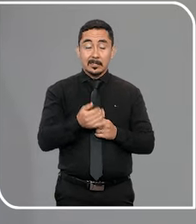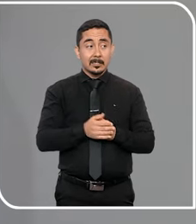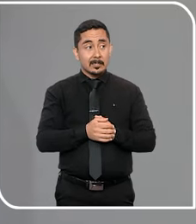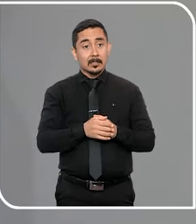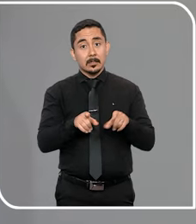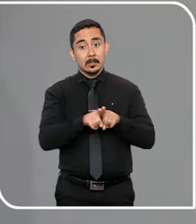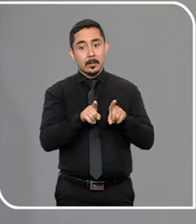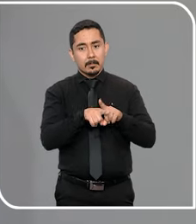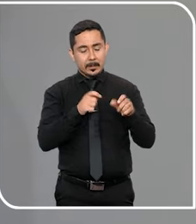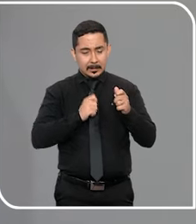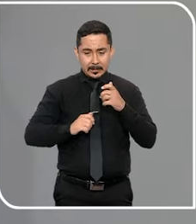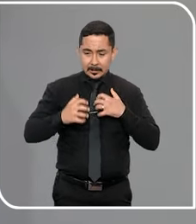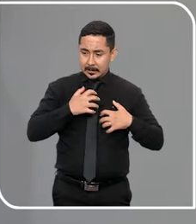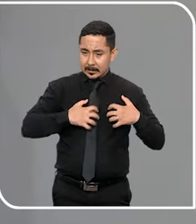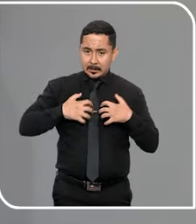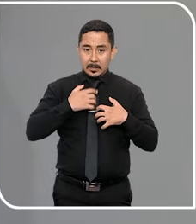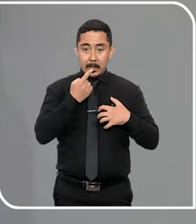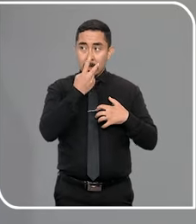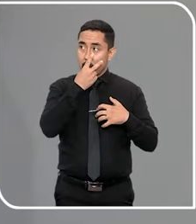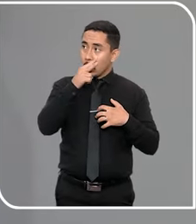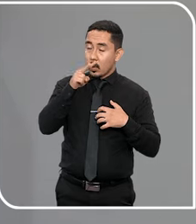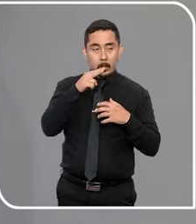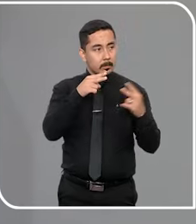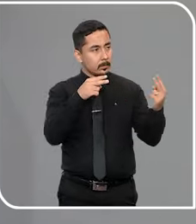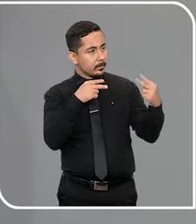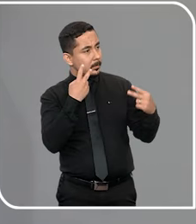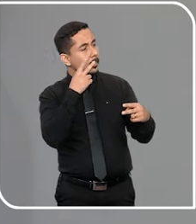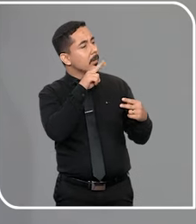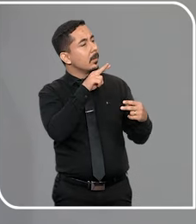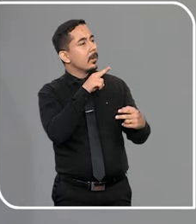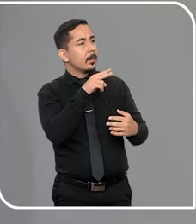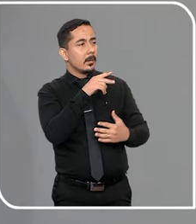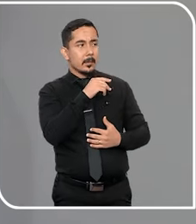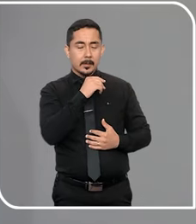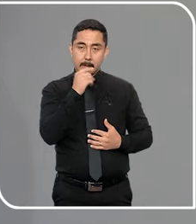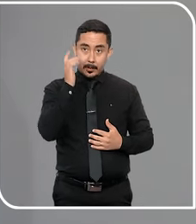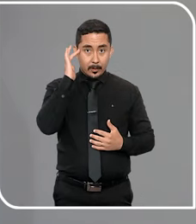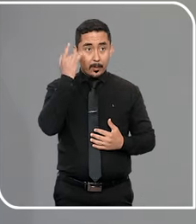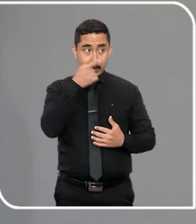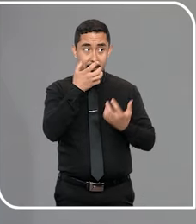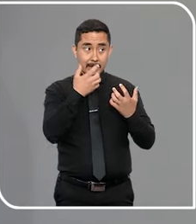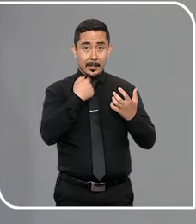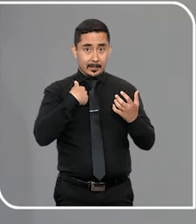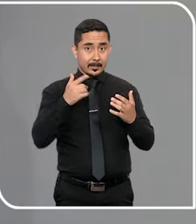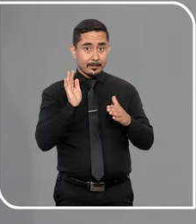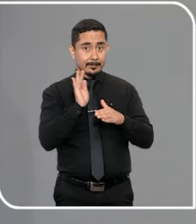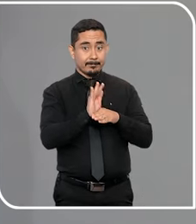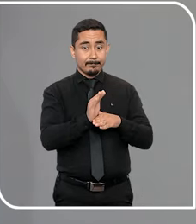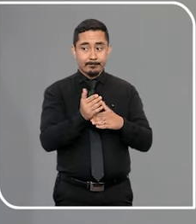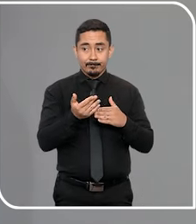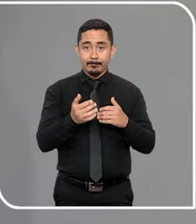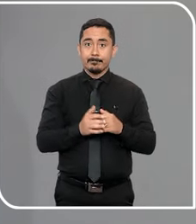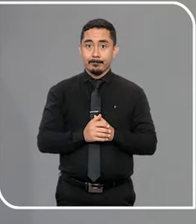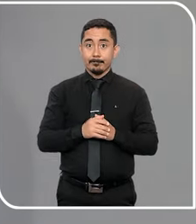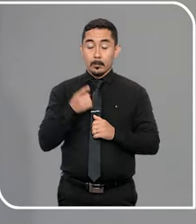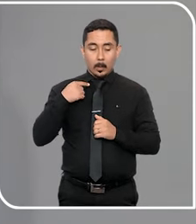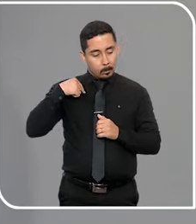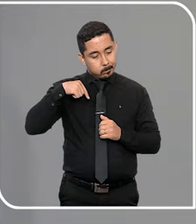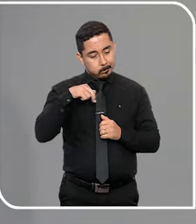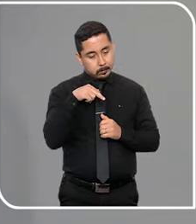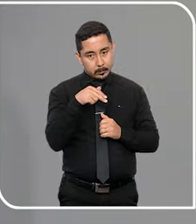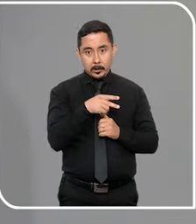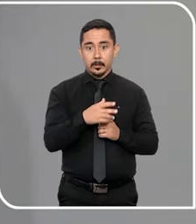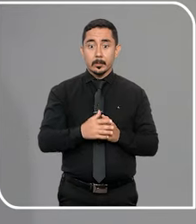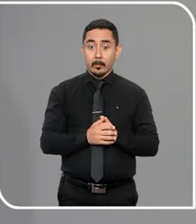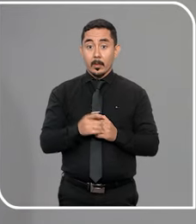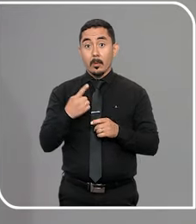triste e um pouco ang usada e quando Ele olhou e virou para mim eu falei tem algo ali que eu acho que ele tá querendo que eu né